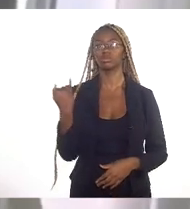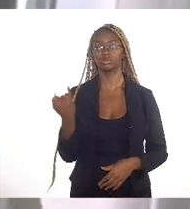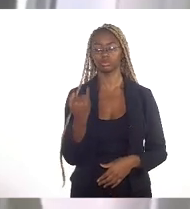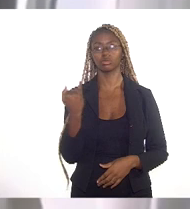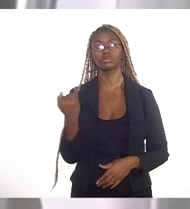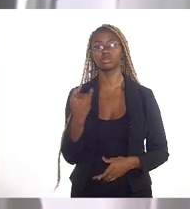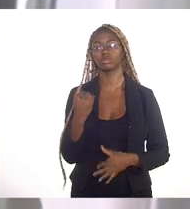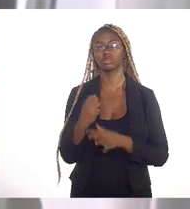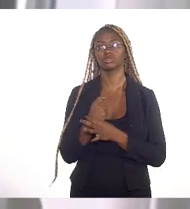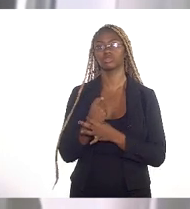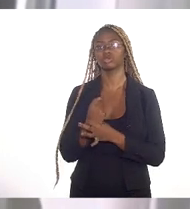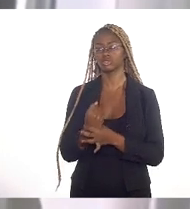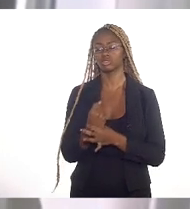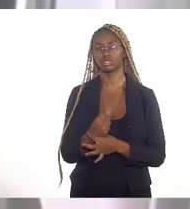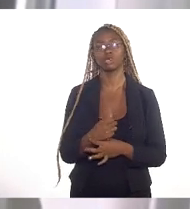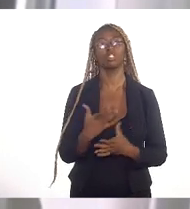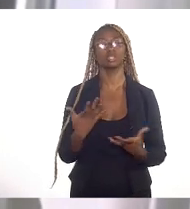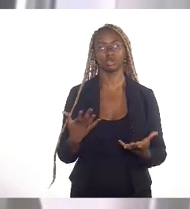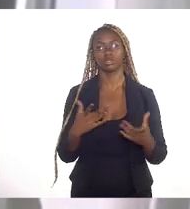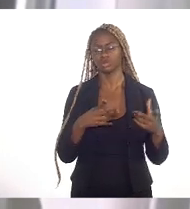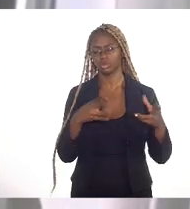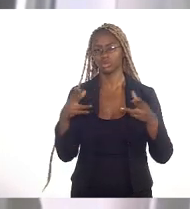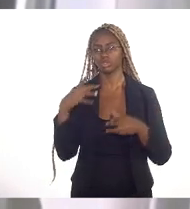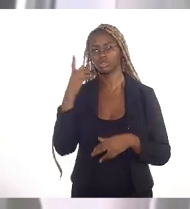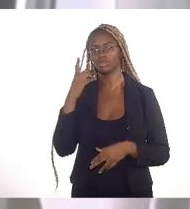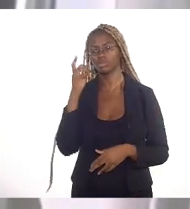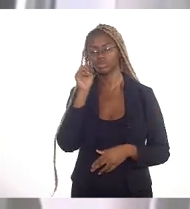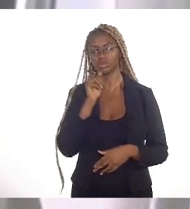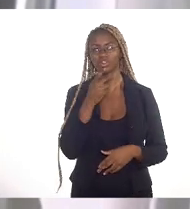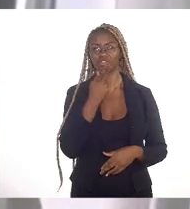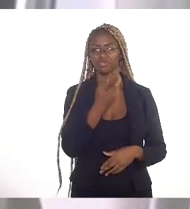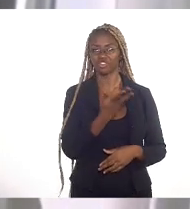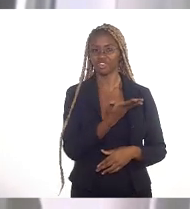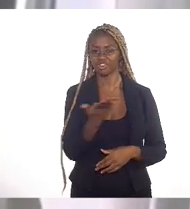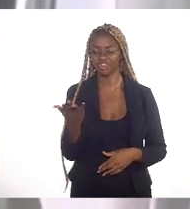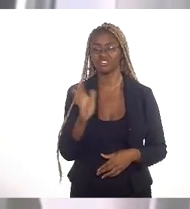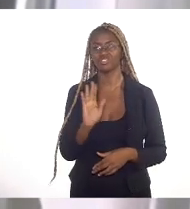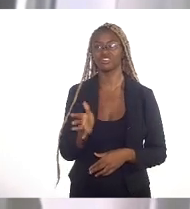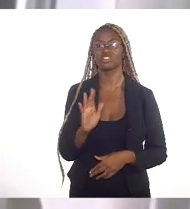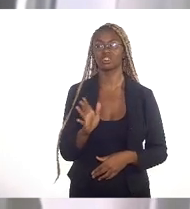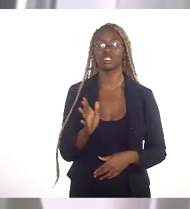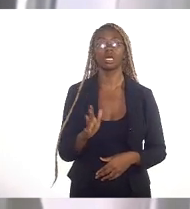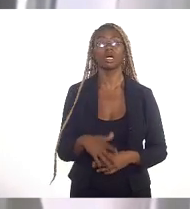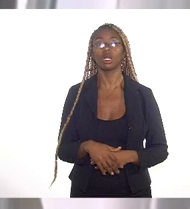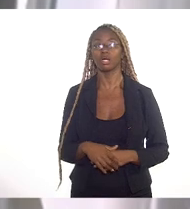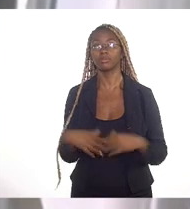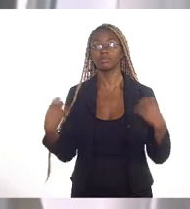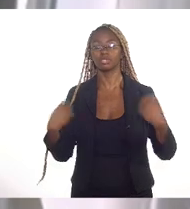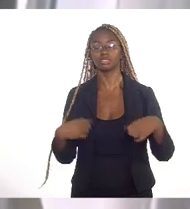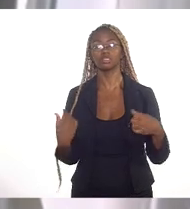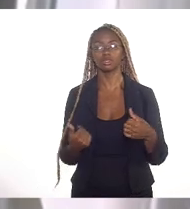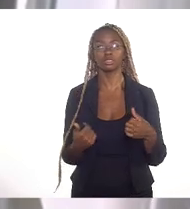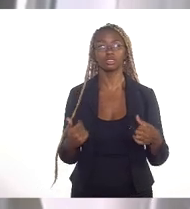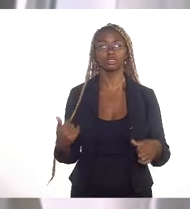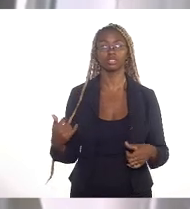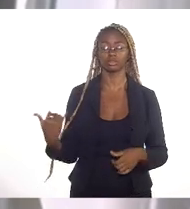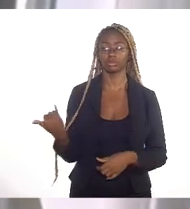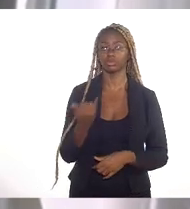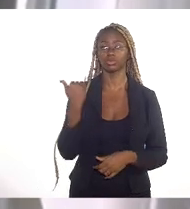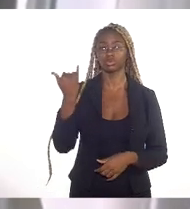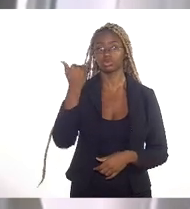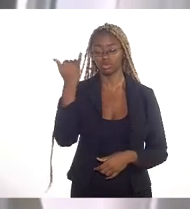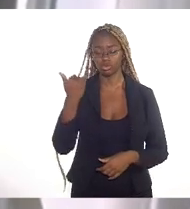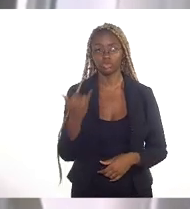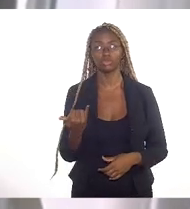garantir, deputada Mônica, deputada Rejane, meios mais qualificados, precisos, adequados, para garantir, para